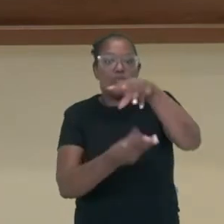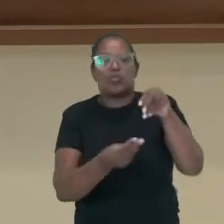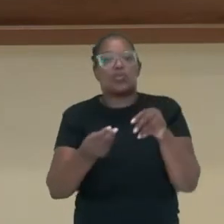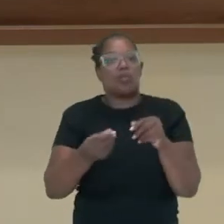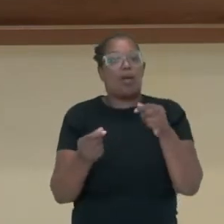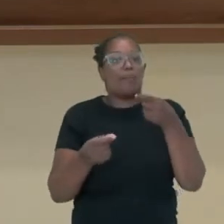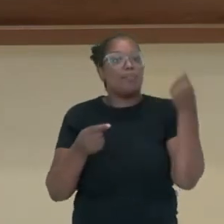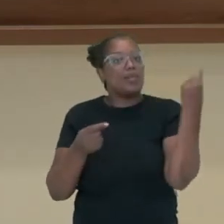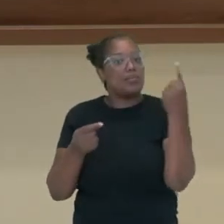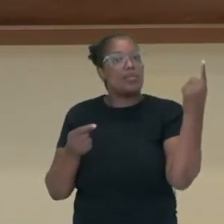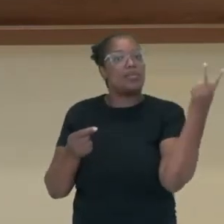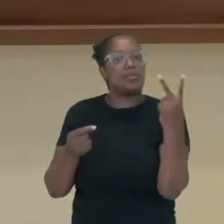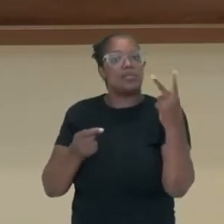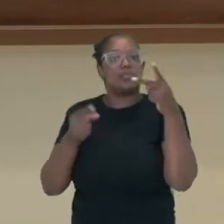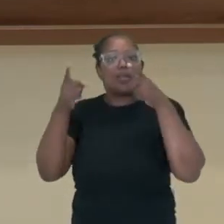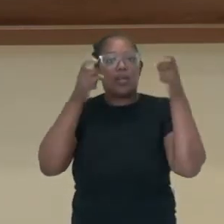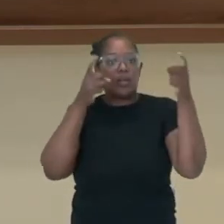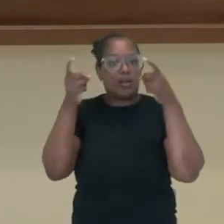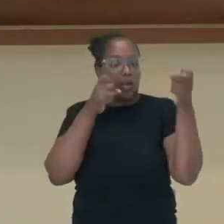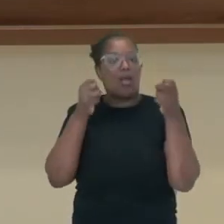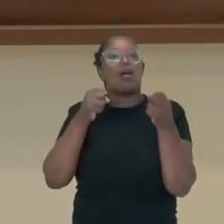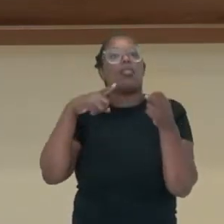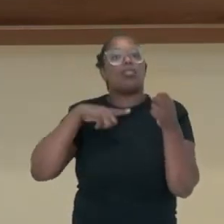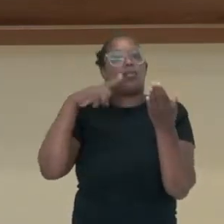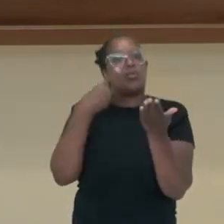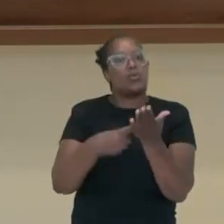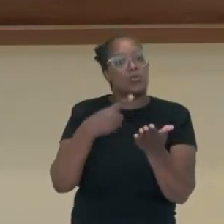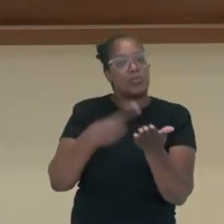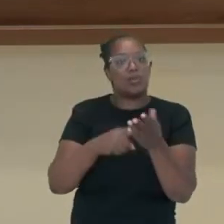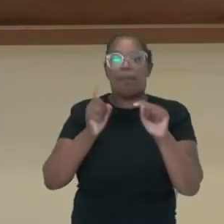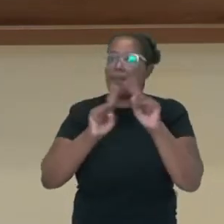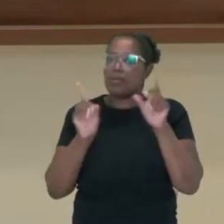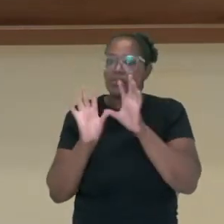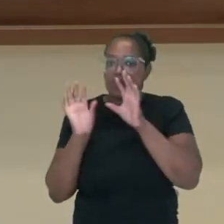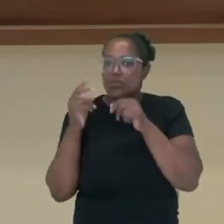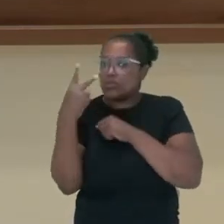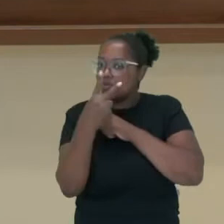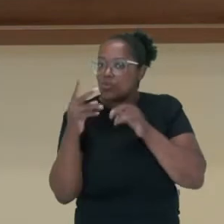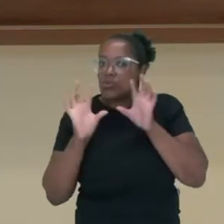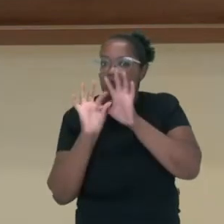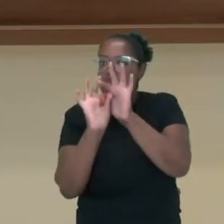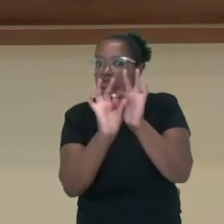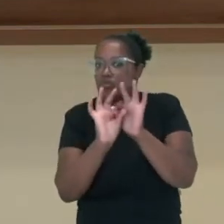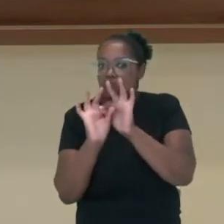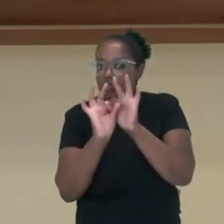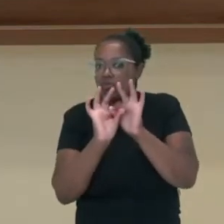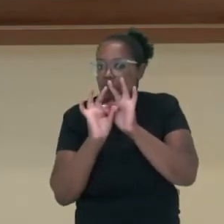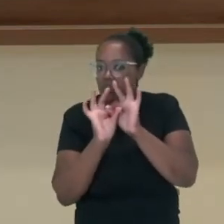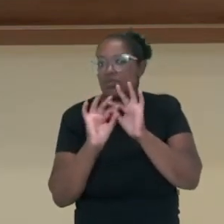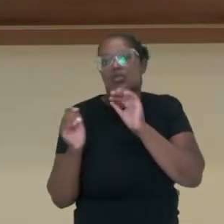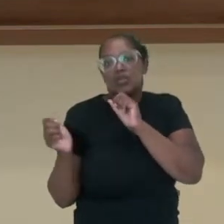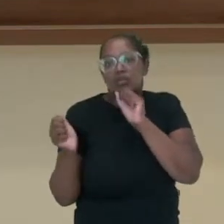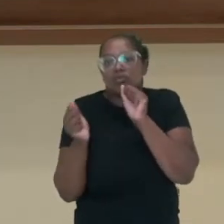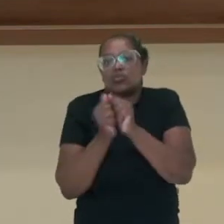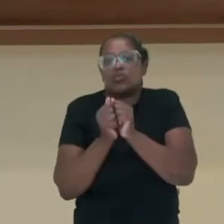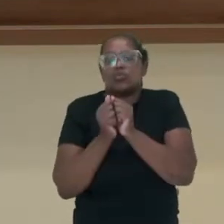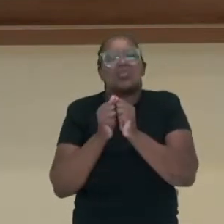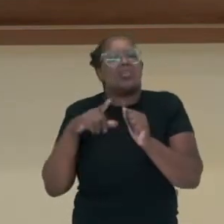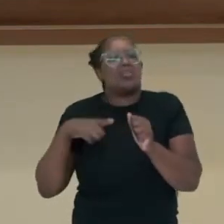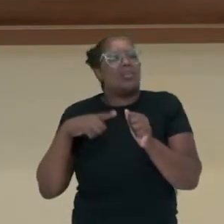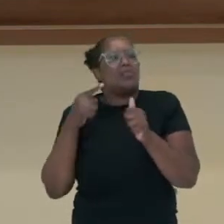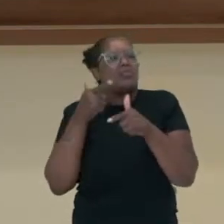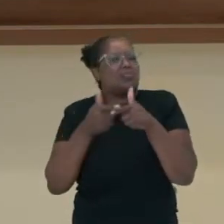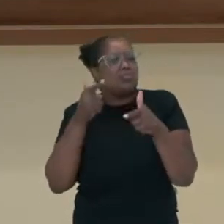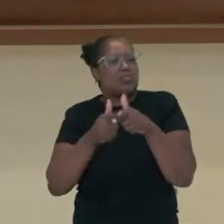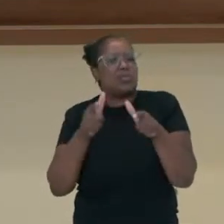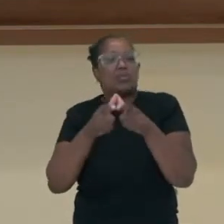Mundial marcam isso. Mas como as duas, juntando, provocam um período de estrago muito grande, você tem a